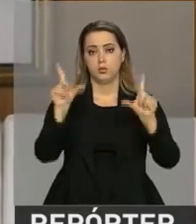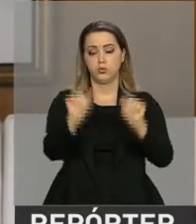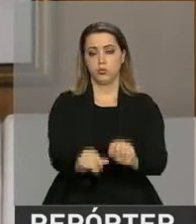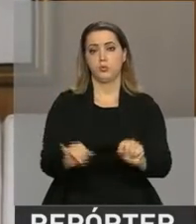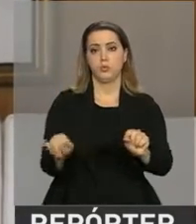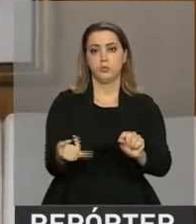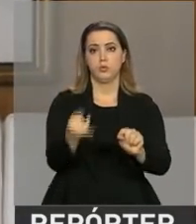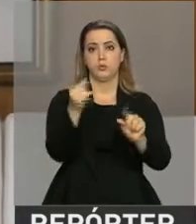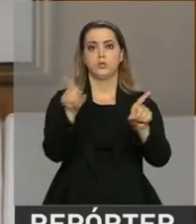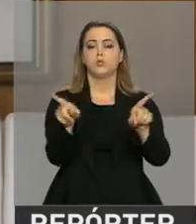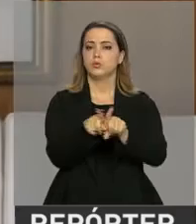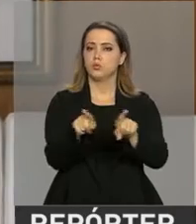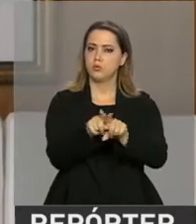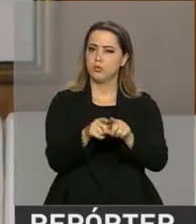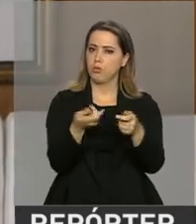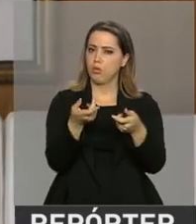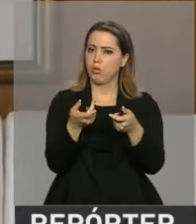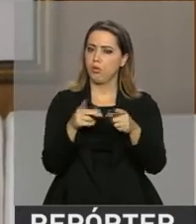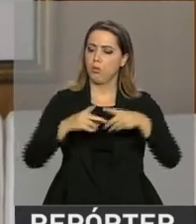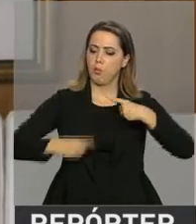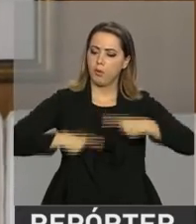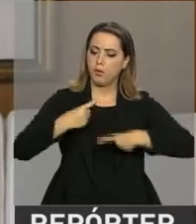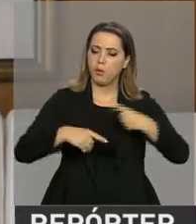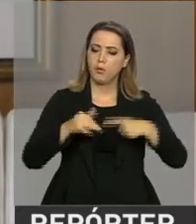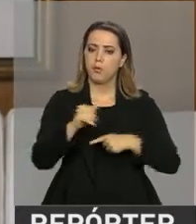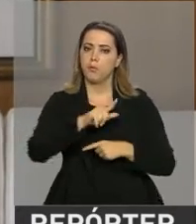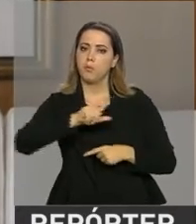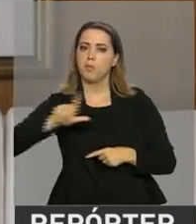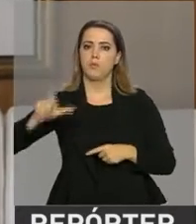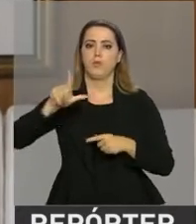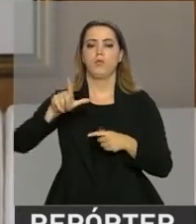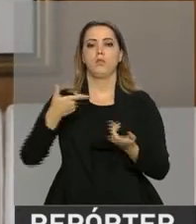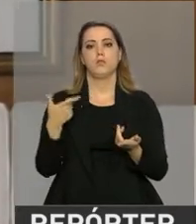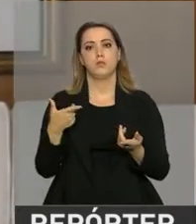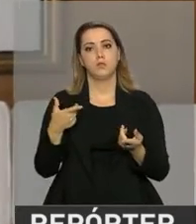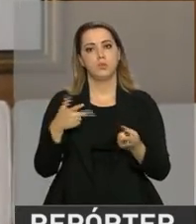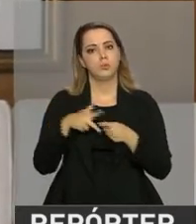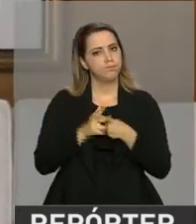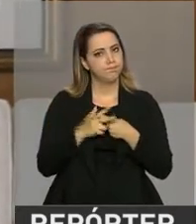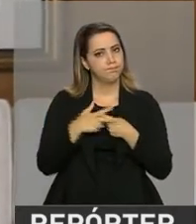e uma política fiscal obtendo sucesso, ou seja, um aperto na política